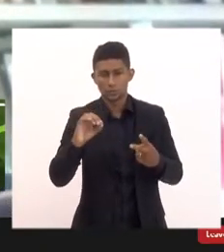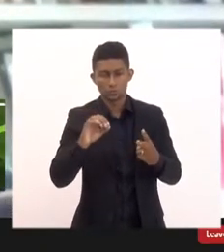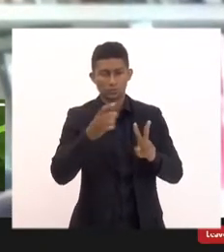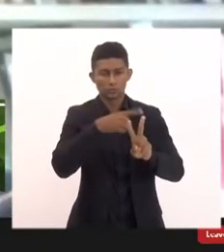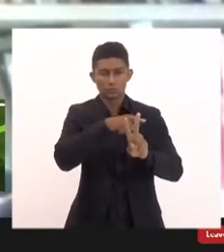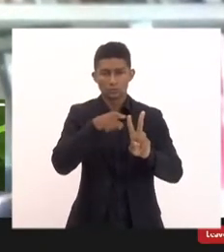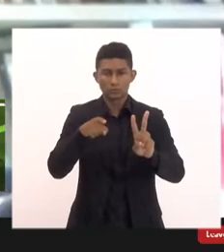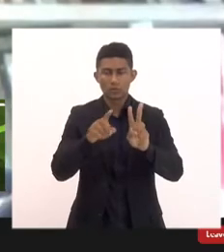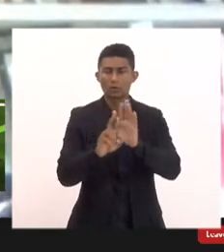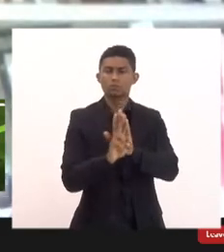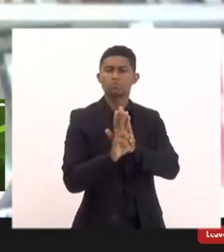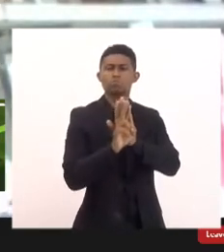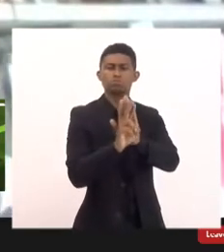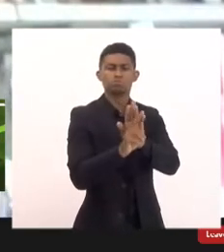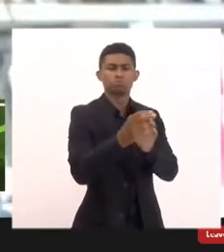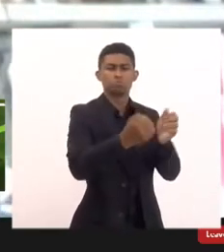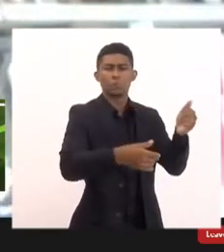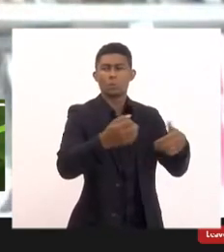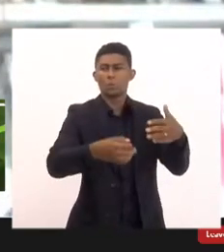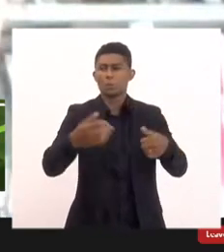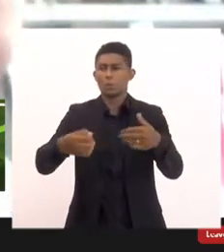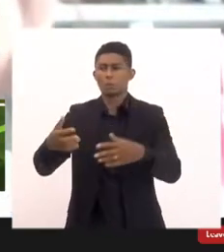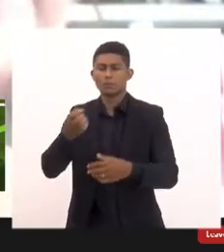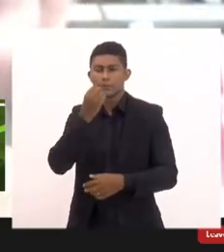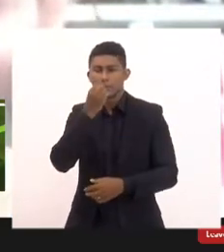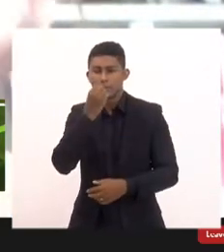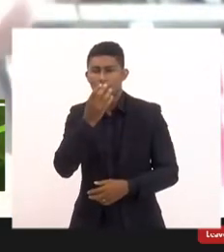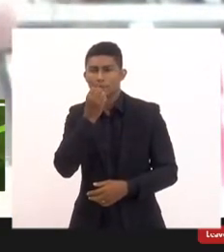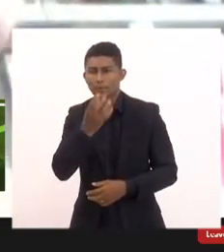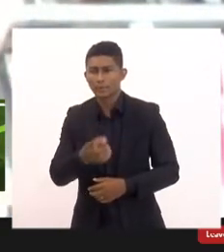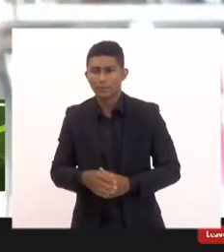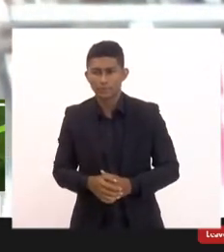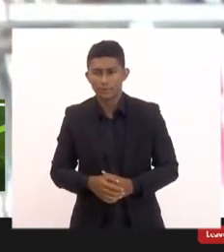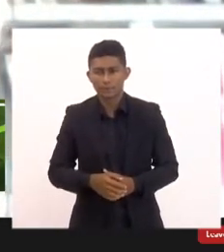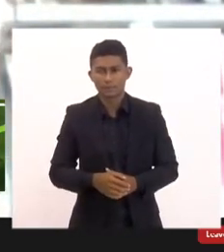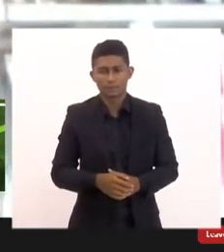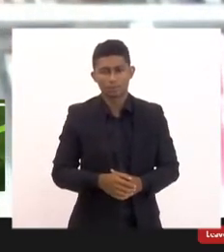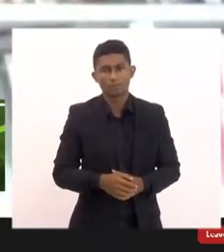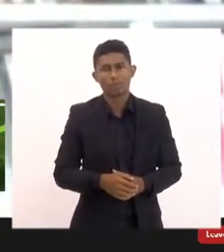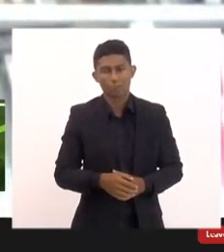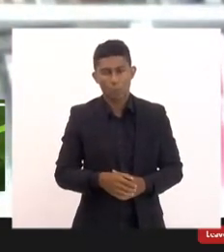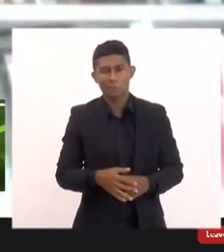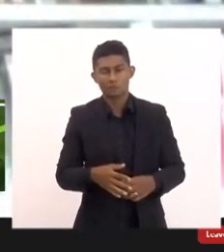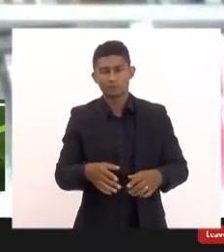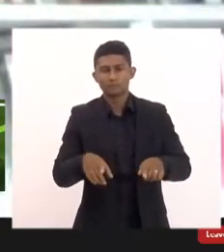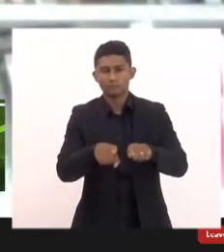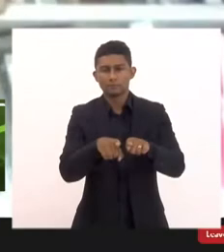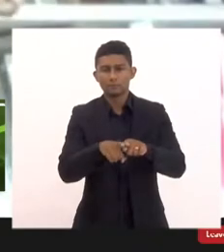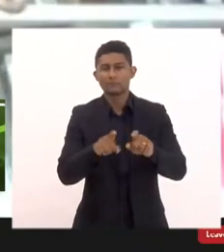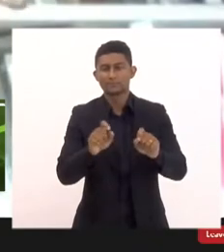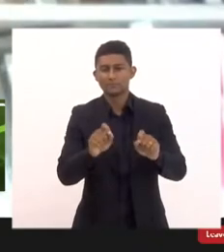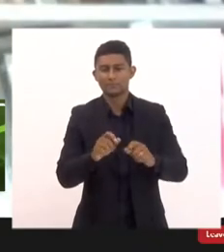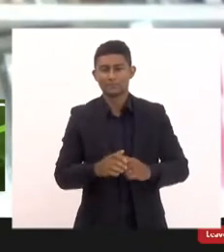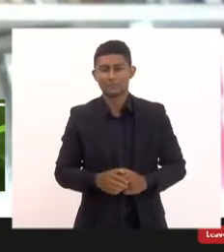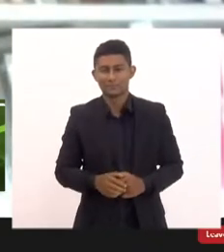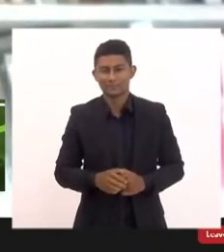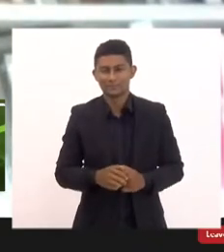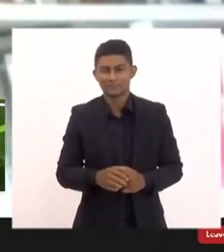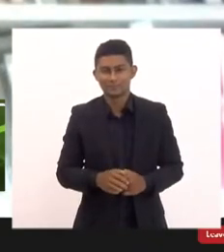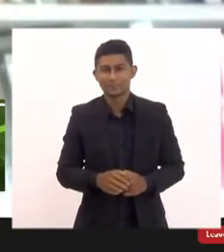que se manifestaram até o presente momento, Luciane também, da UP,